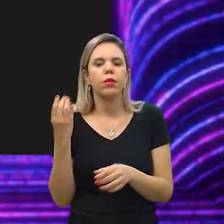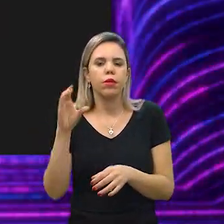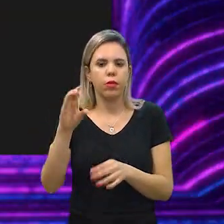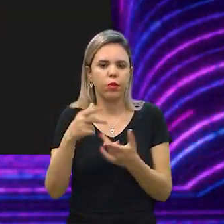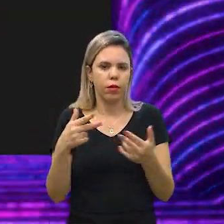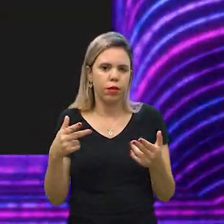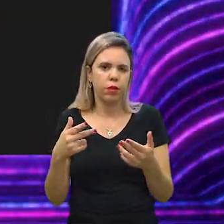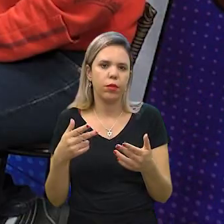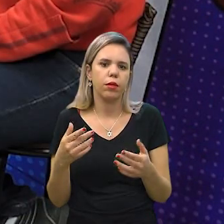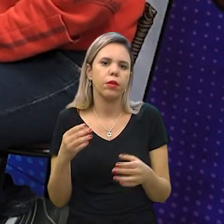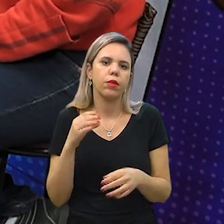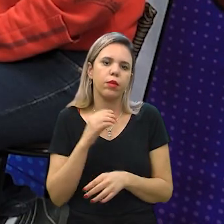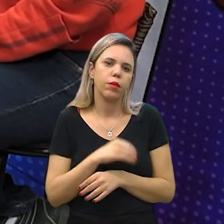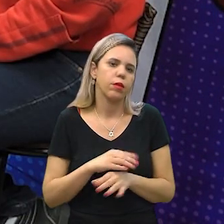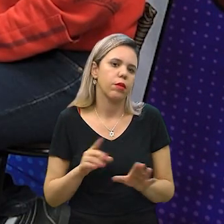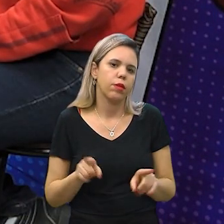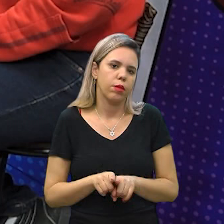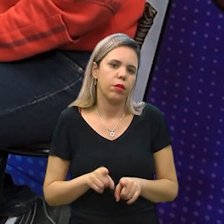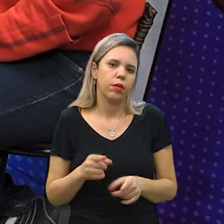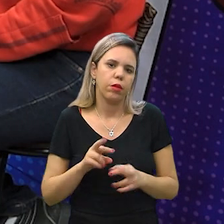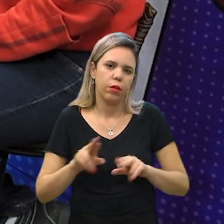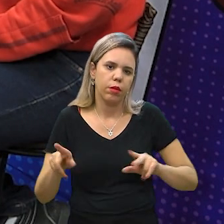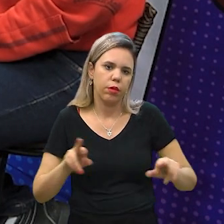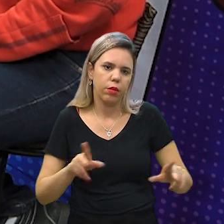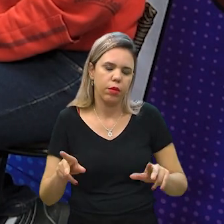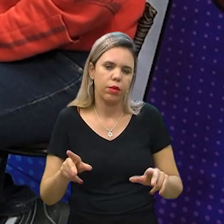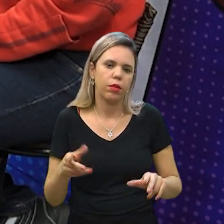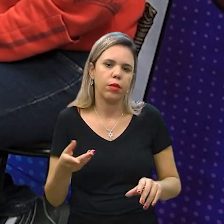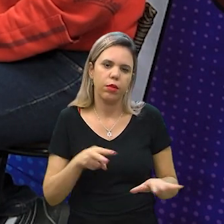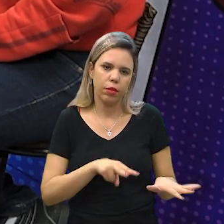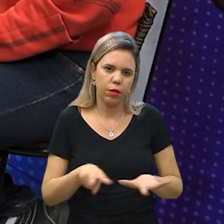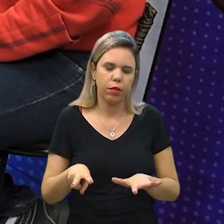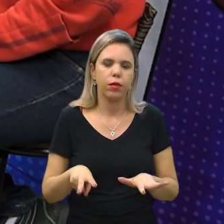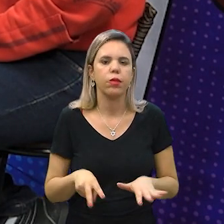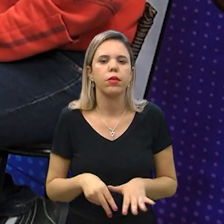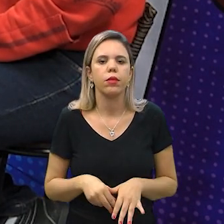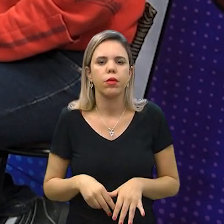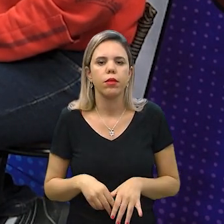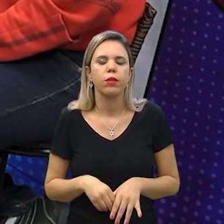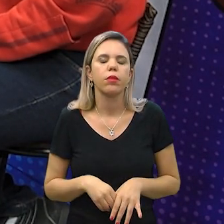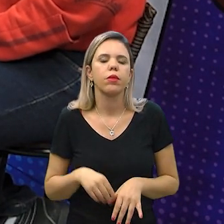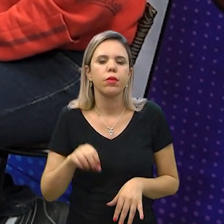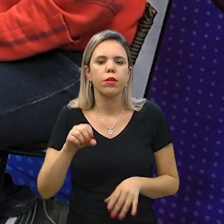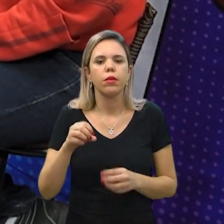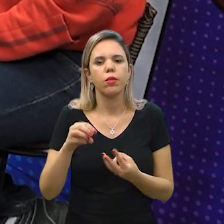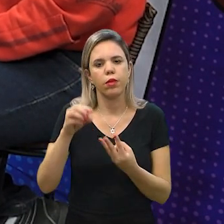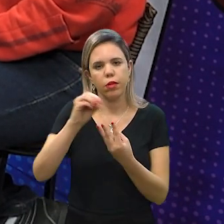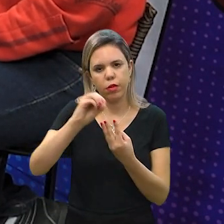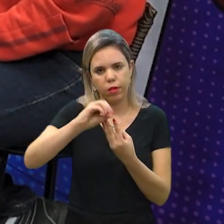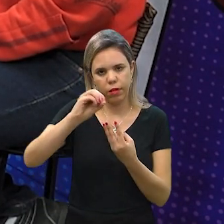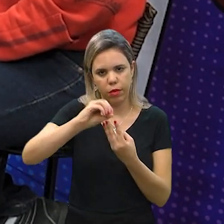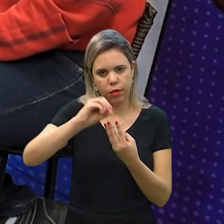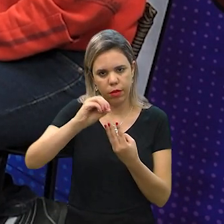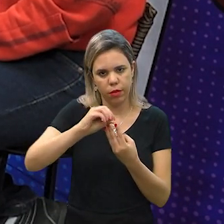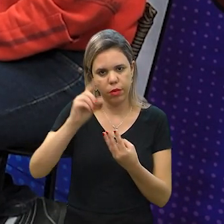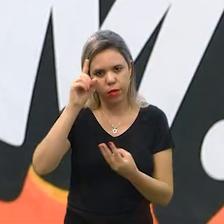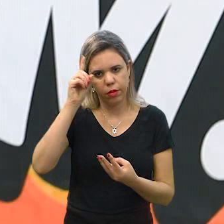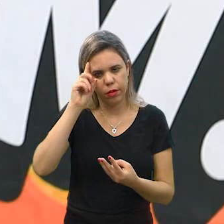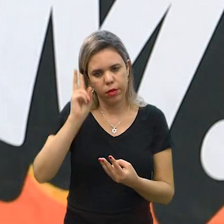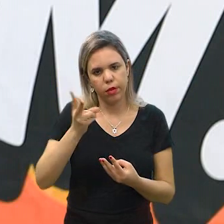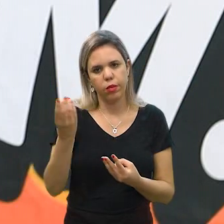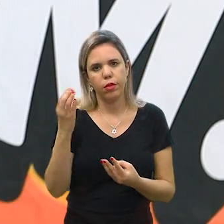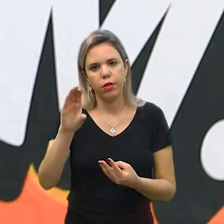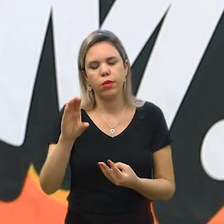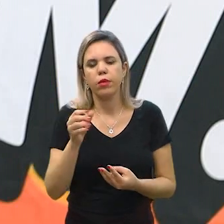não precisa ser post todo dia, pode ser um post toda semana, mas stories eu acho que acredito que é o essencial fazer todos os